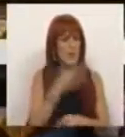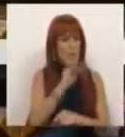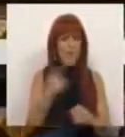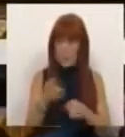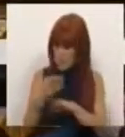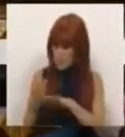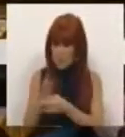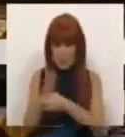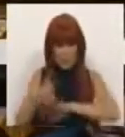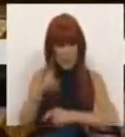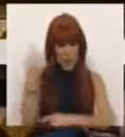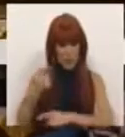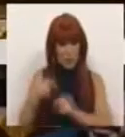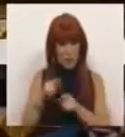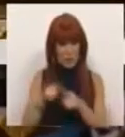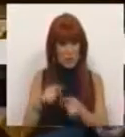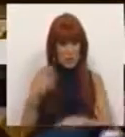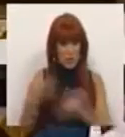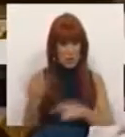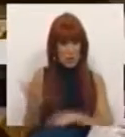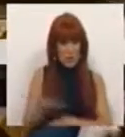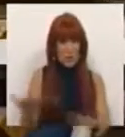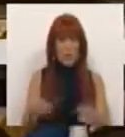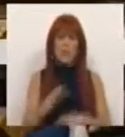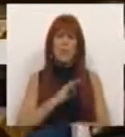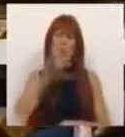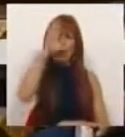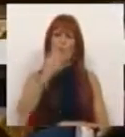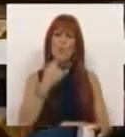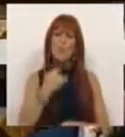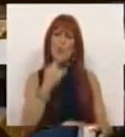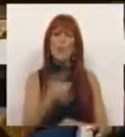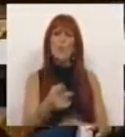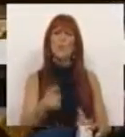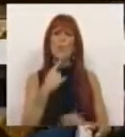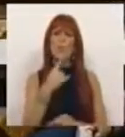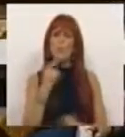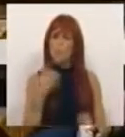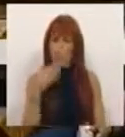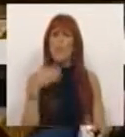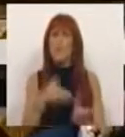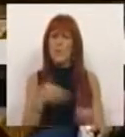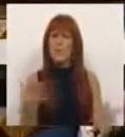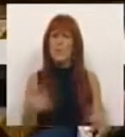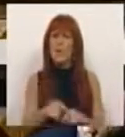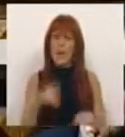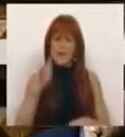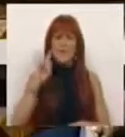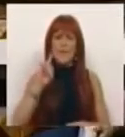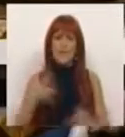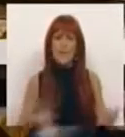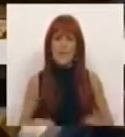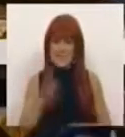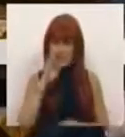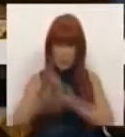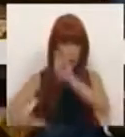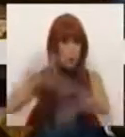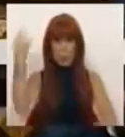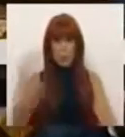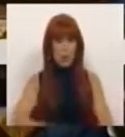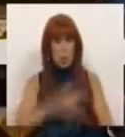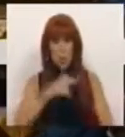margem da intervenção das autoridades judiciárias. E, portanto, senhor ministro, a pergunta que lhe queria fazer é uma pergunta muito concreta. É de saber se depois